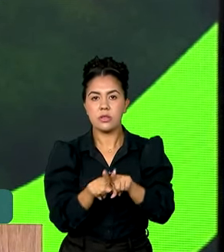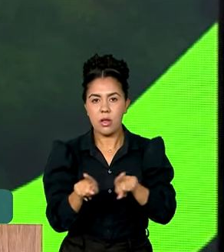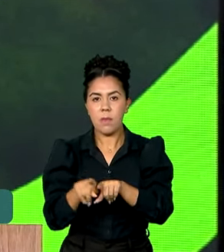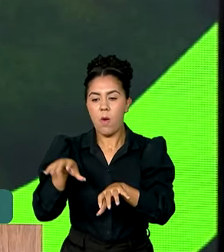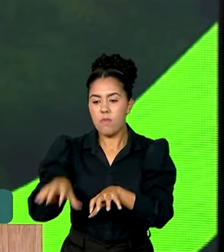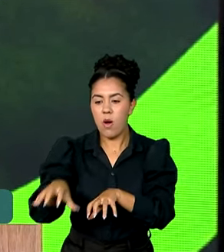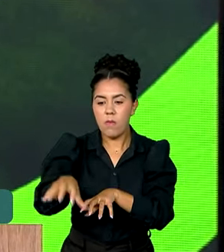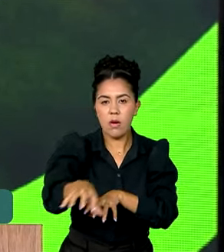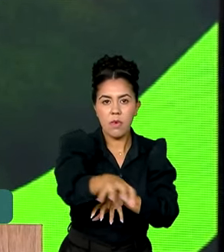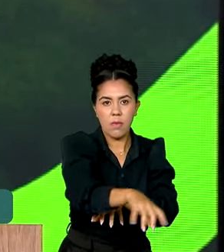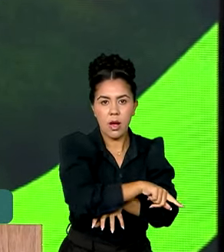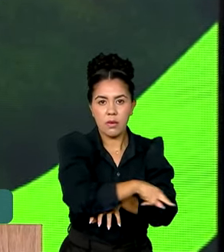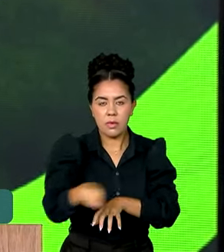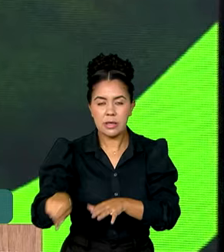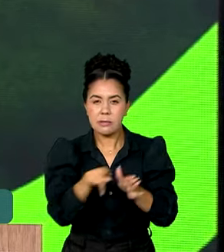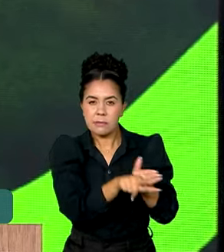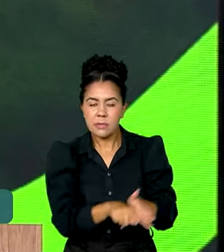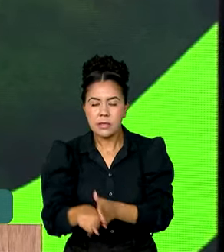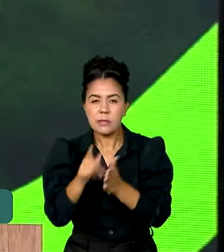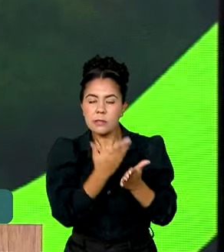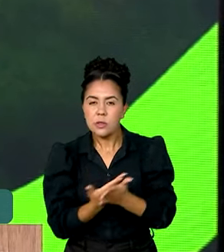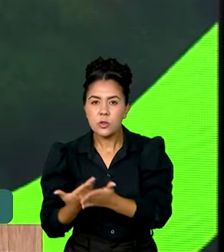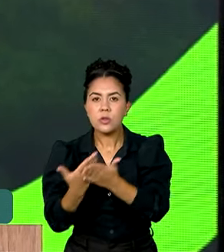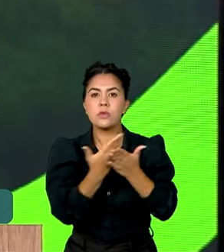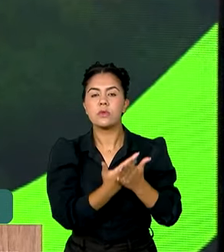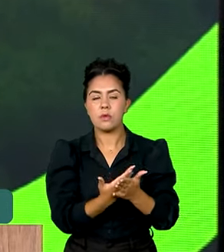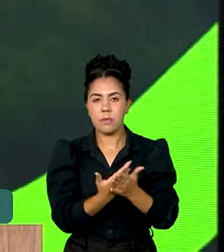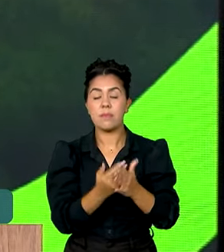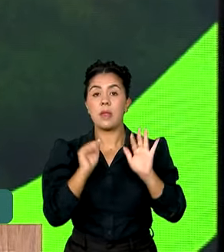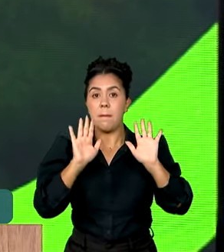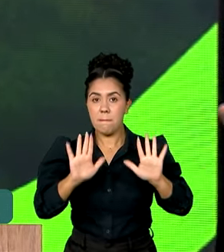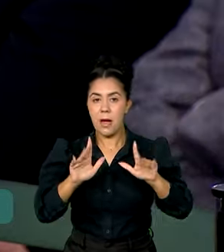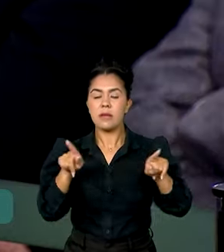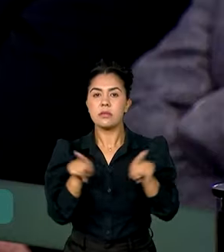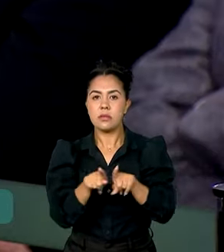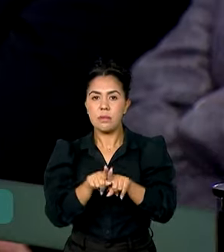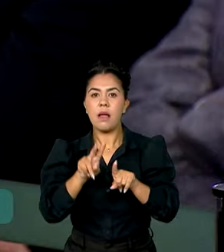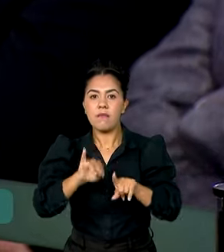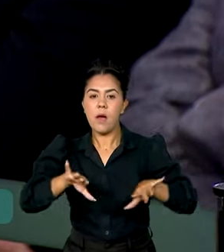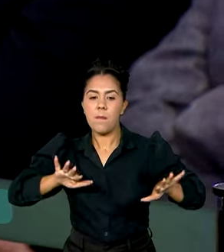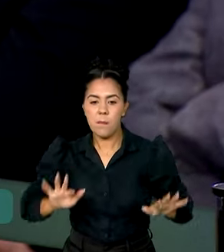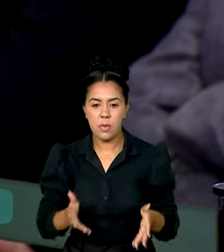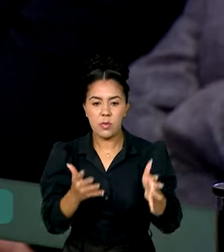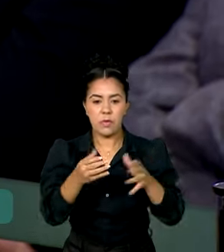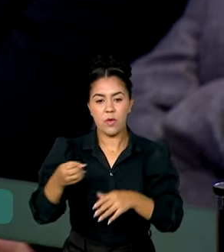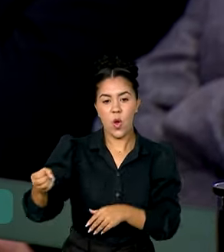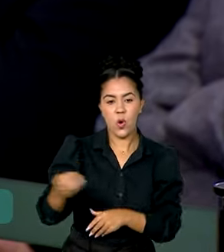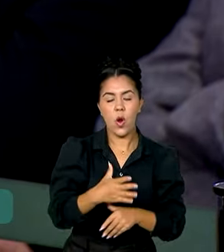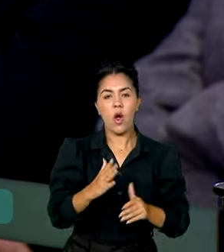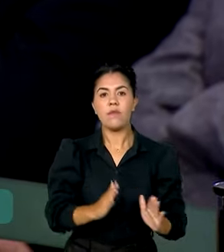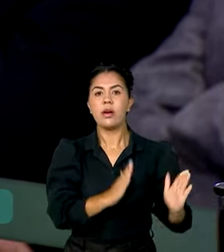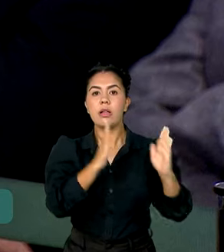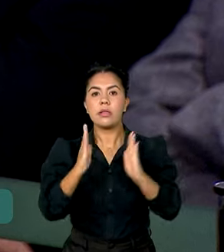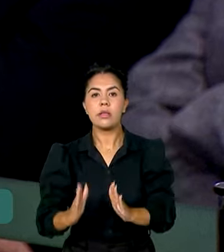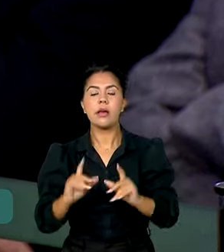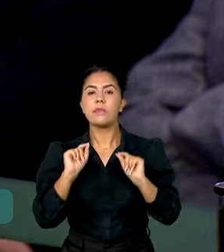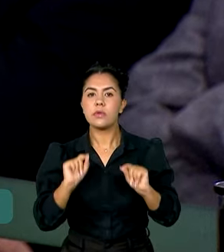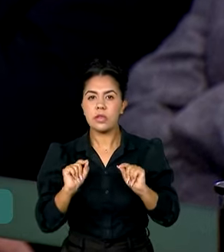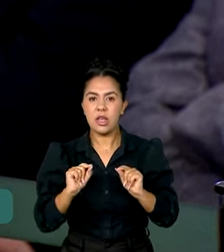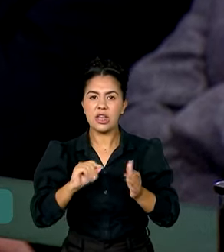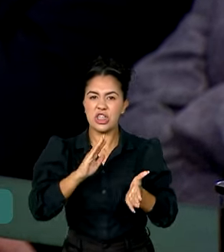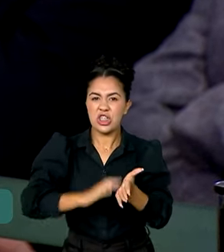agroecologia US neias mas o planap vai também promover o início de uma nova etapa de substituição